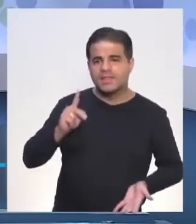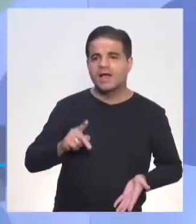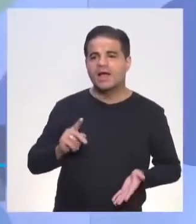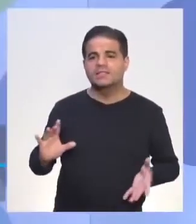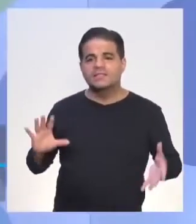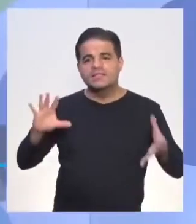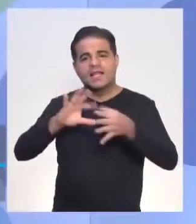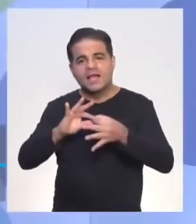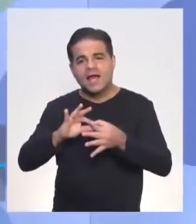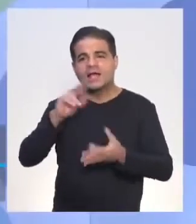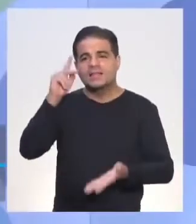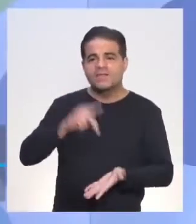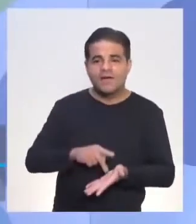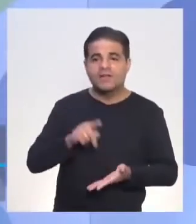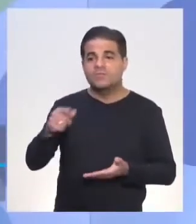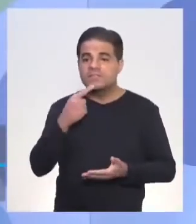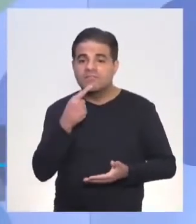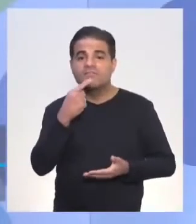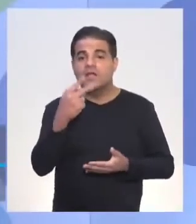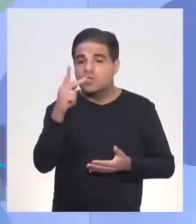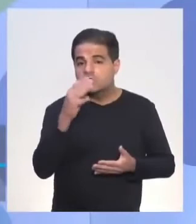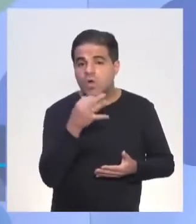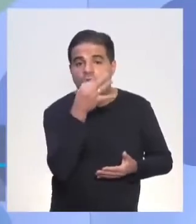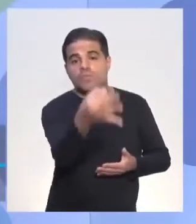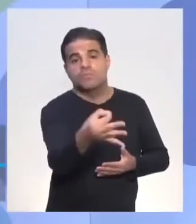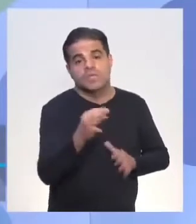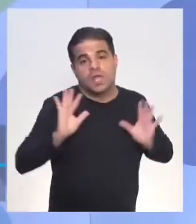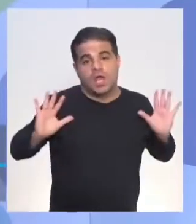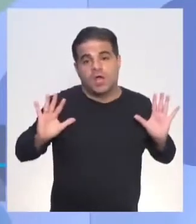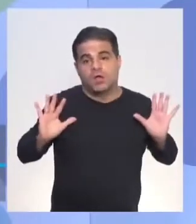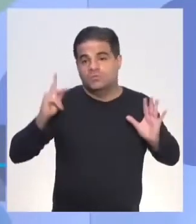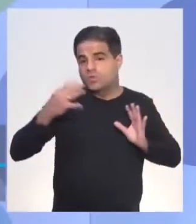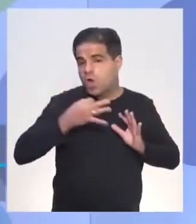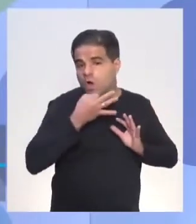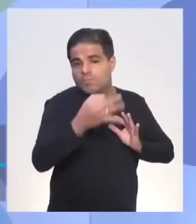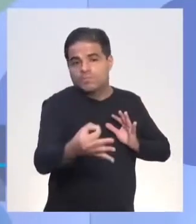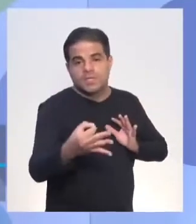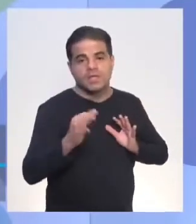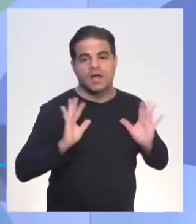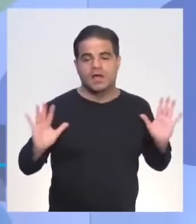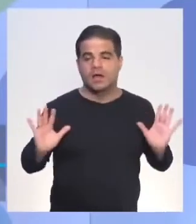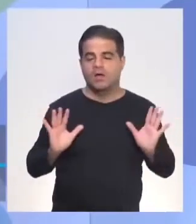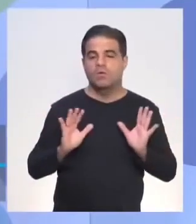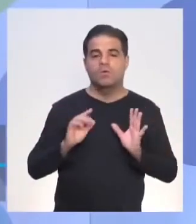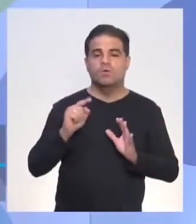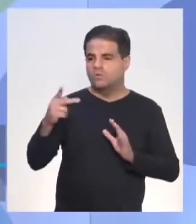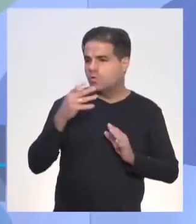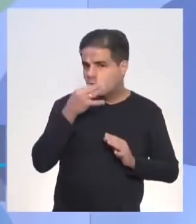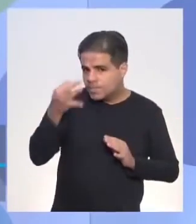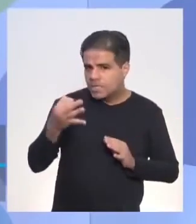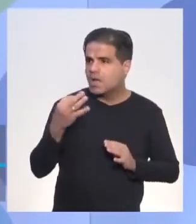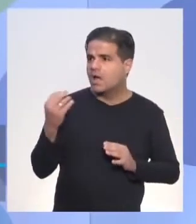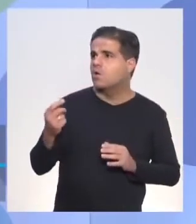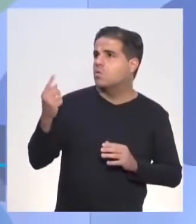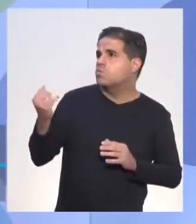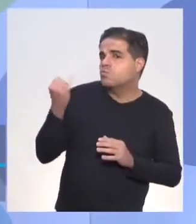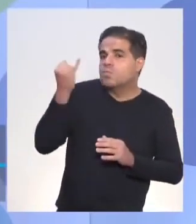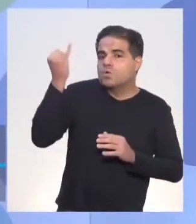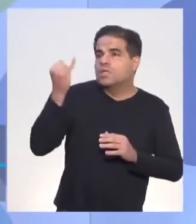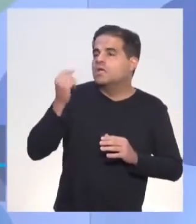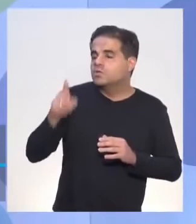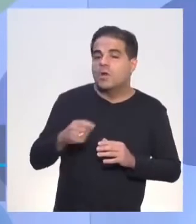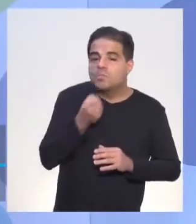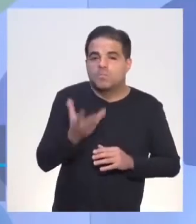a fato. Você está dando a sua opinião, né? É o seu ponto de vista. Então, assim, não quer dizer que a sua opinião não seja válida, não seja